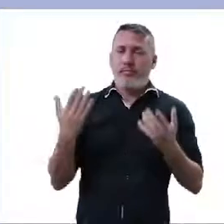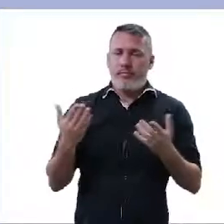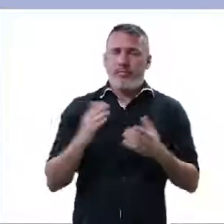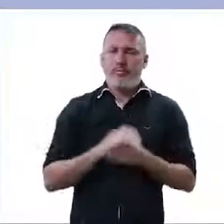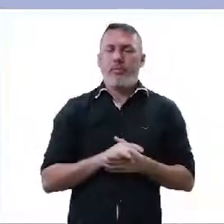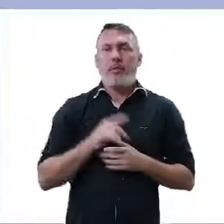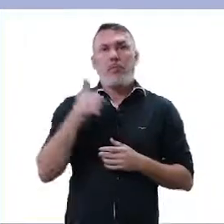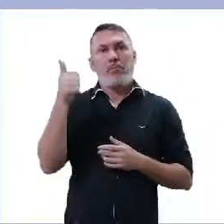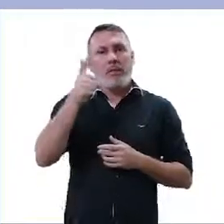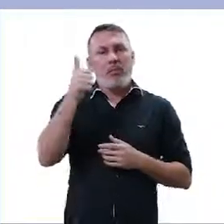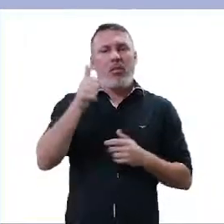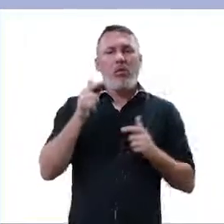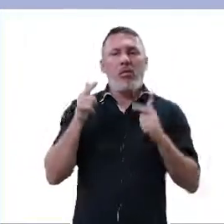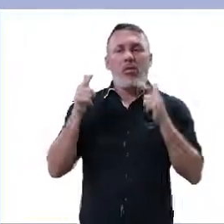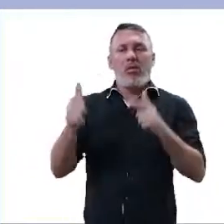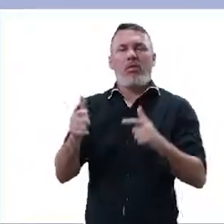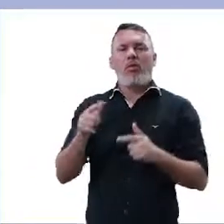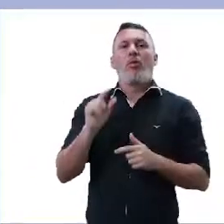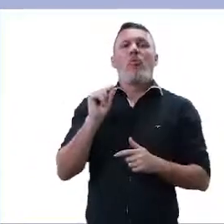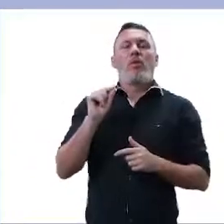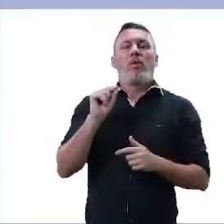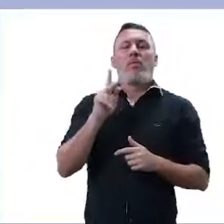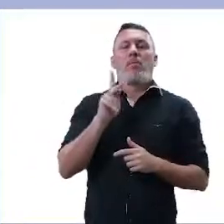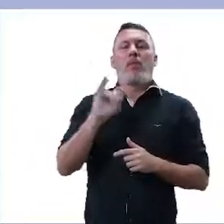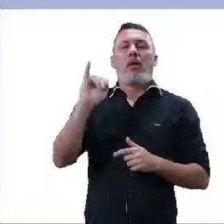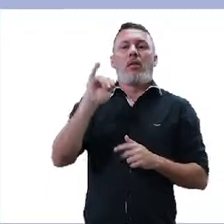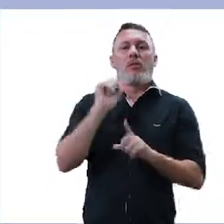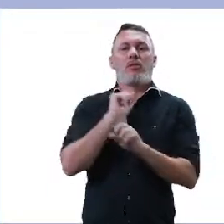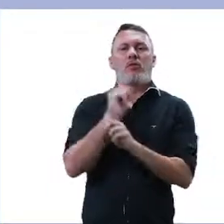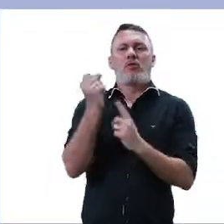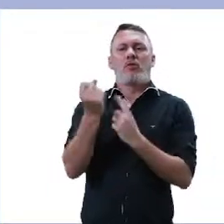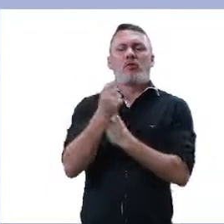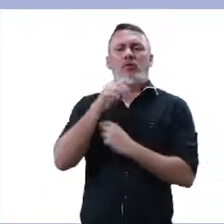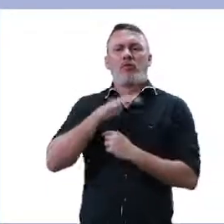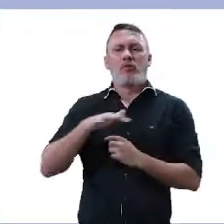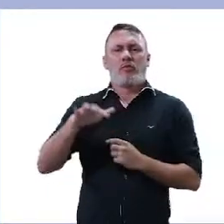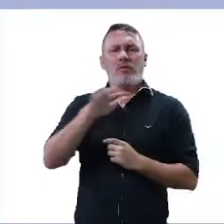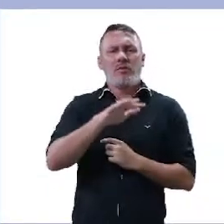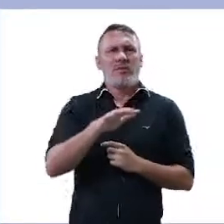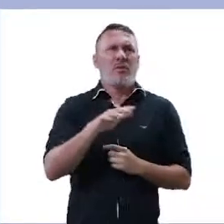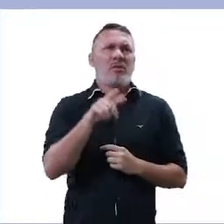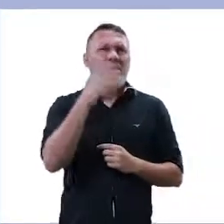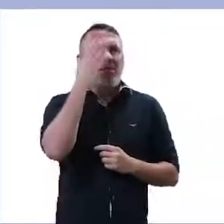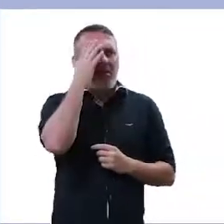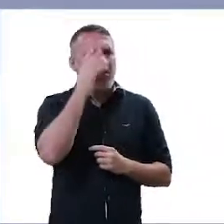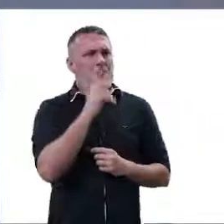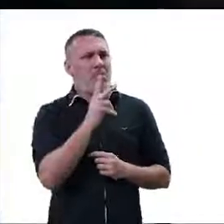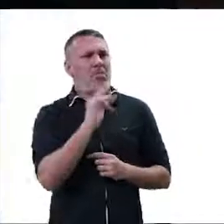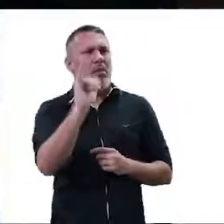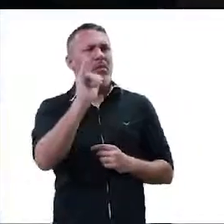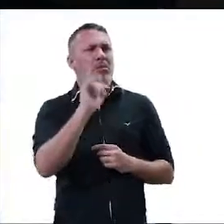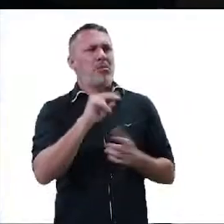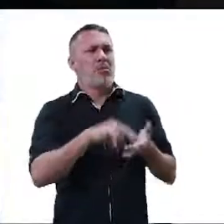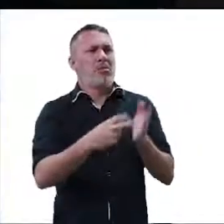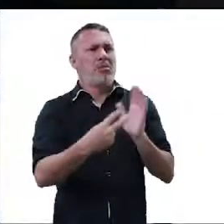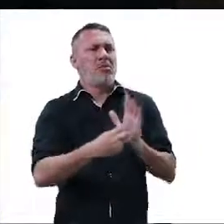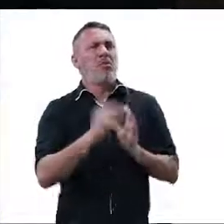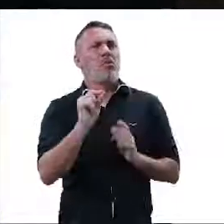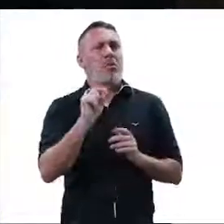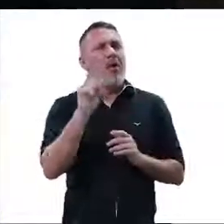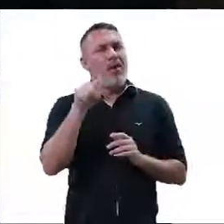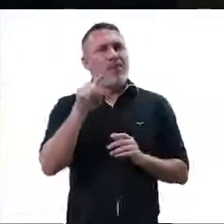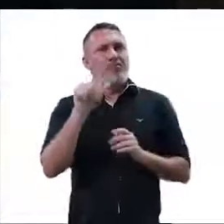coisa, ele é considerado pai da sociologia. O que é ser pai de alguma coisa? No caso de